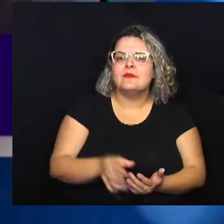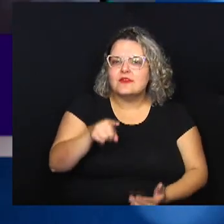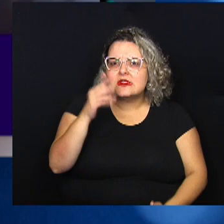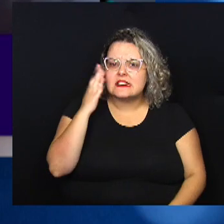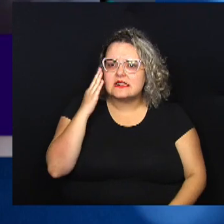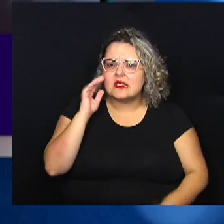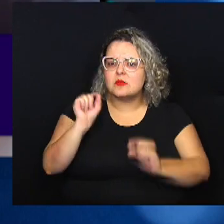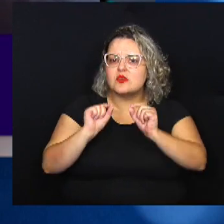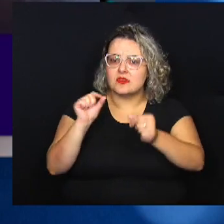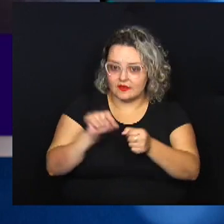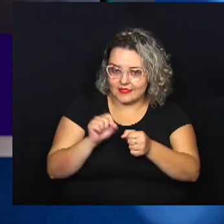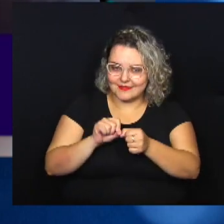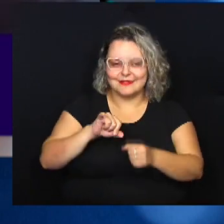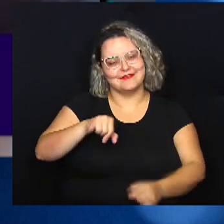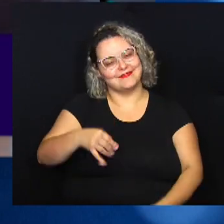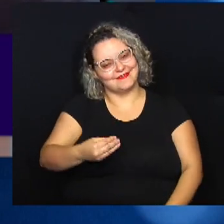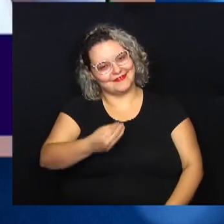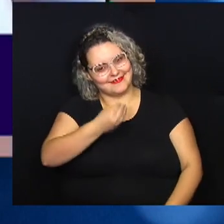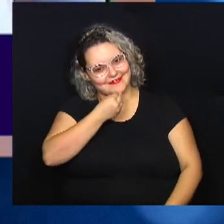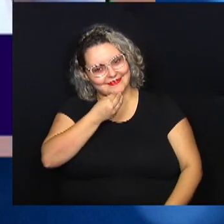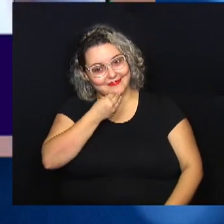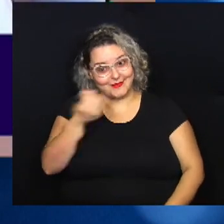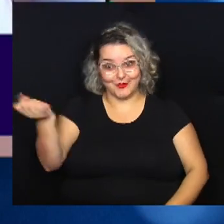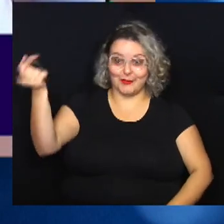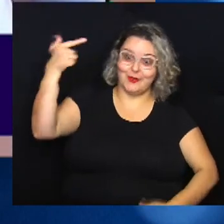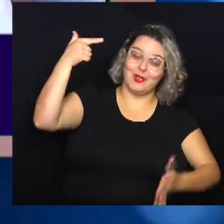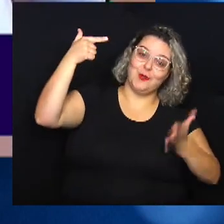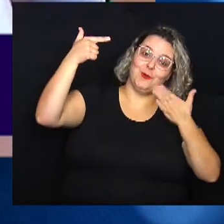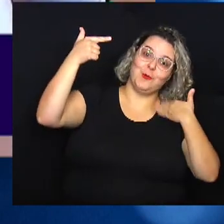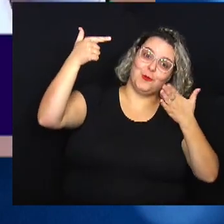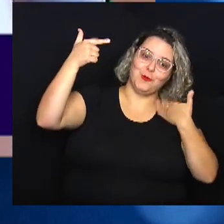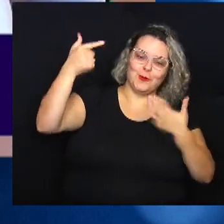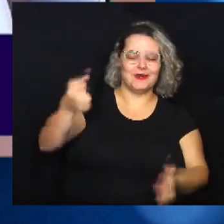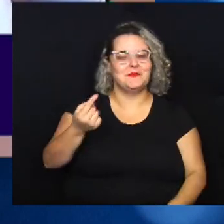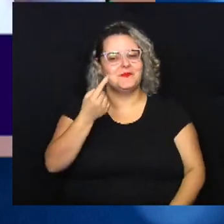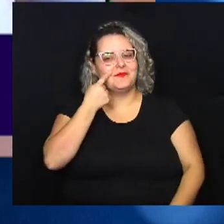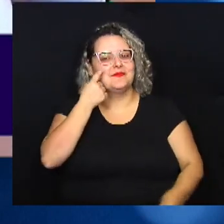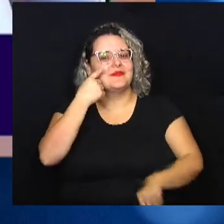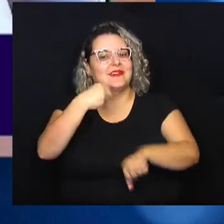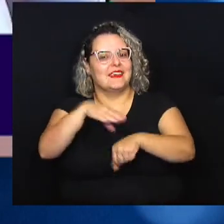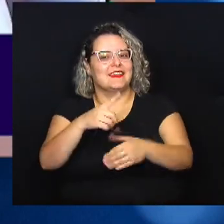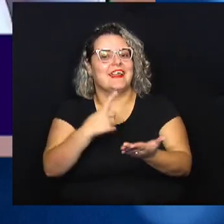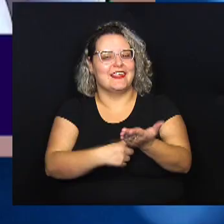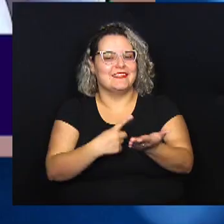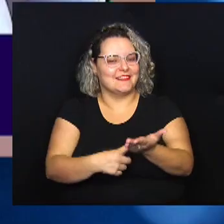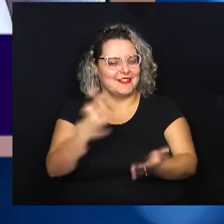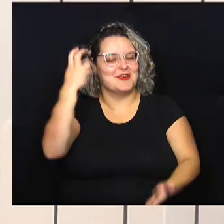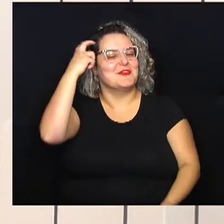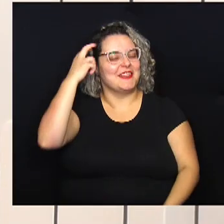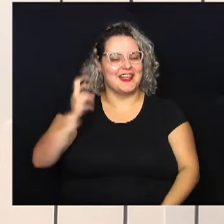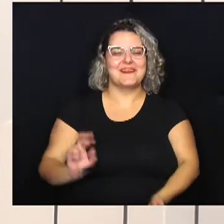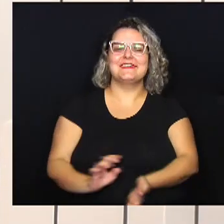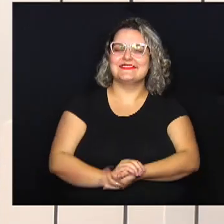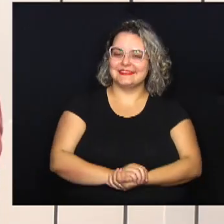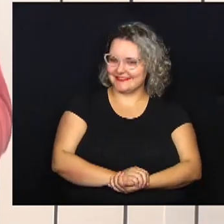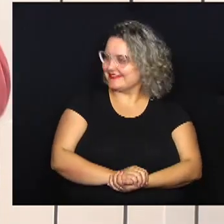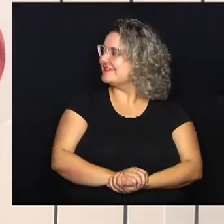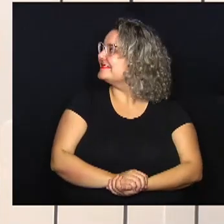fazer? Aproveite o sol e calor e confira as dicas na agenda cultural.